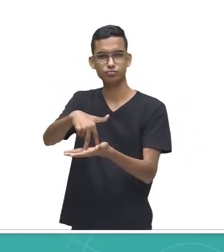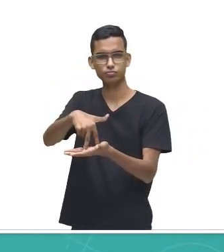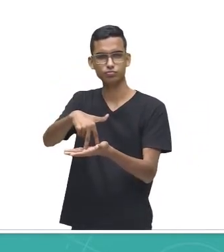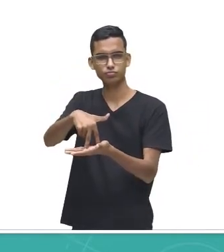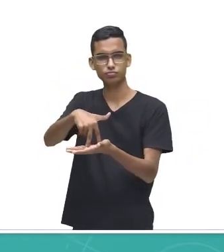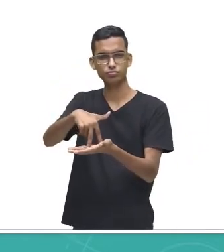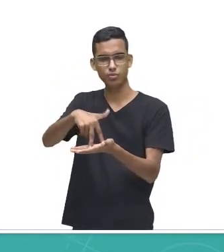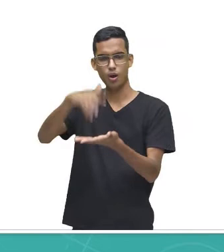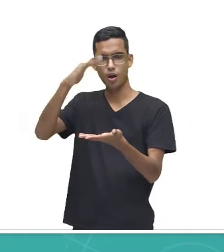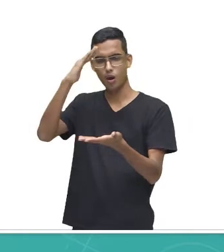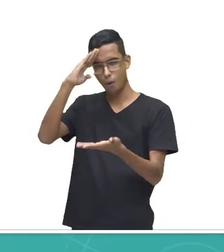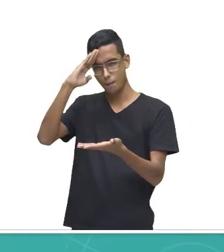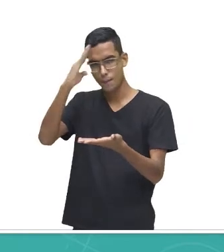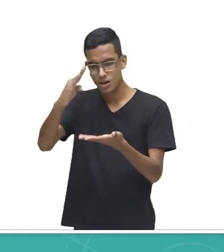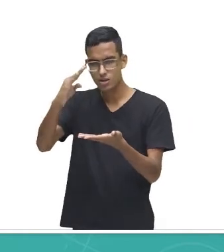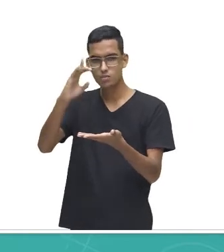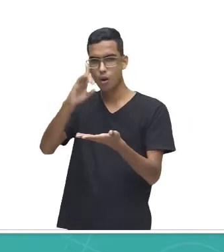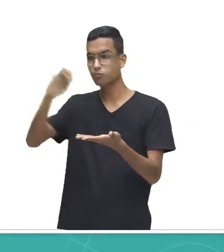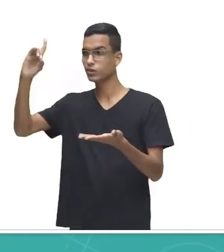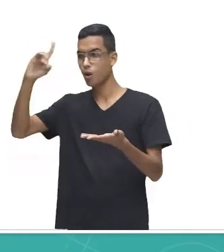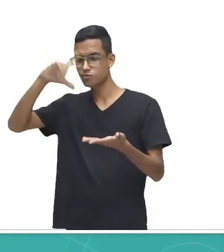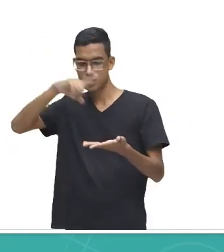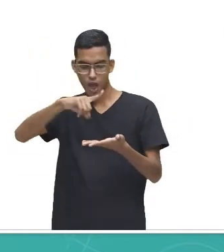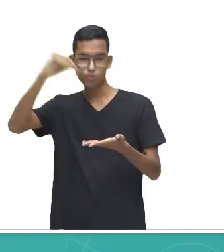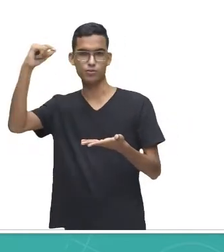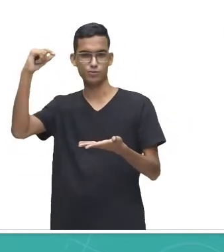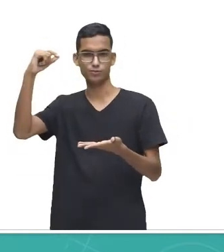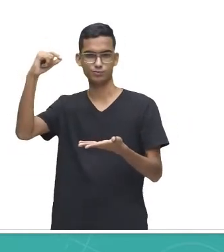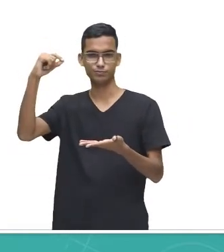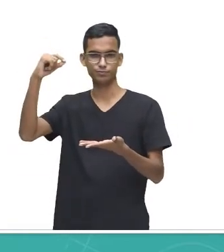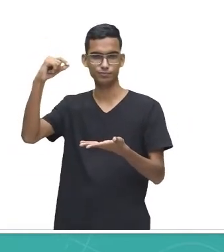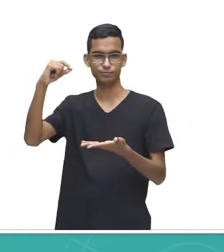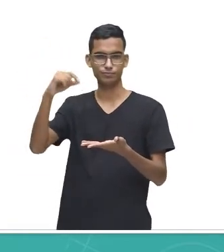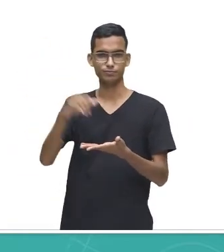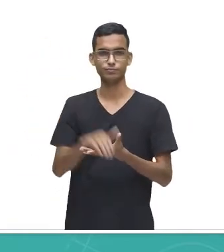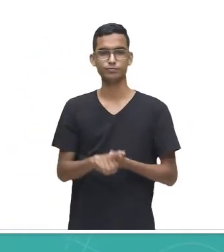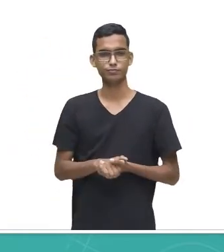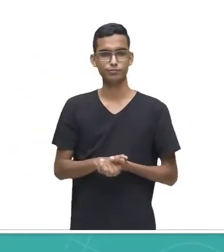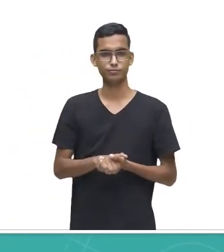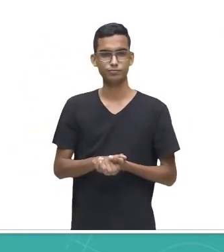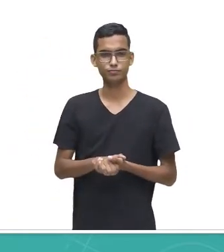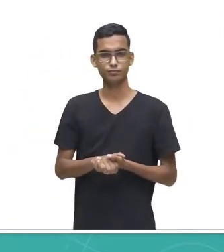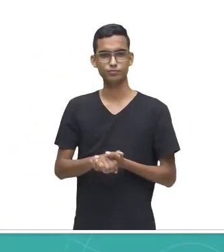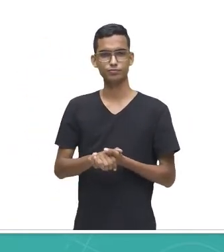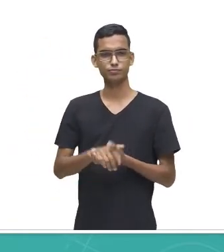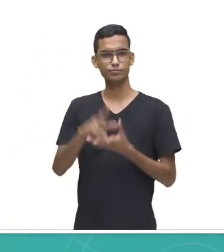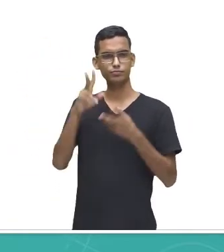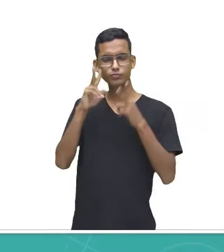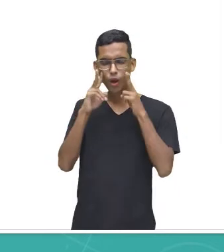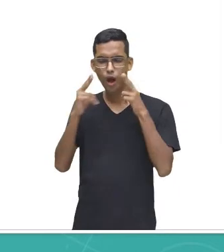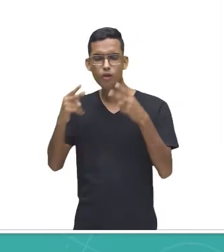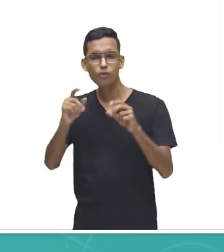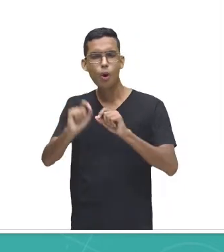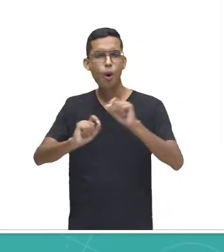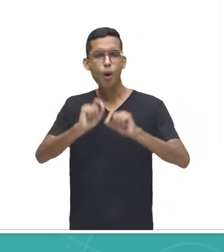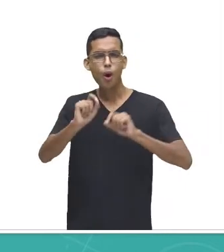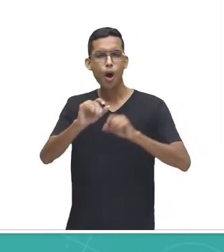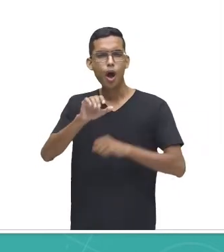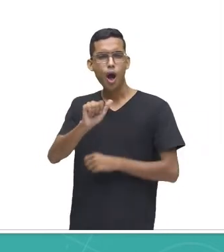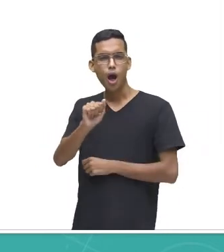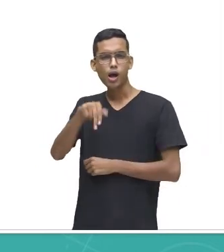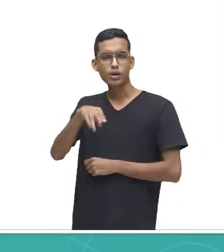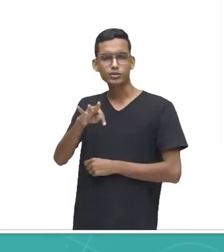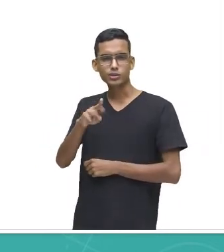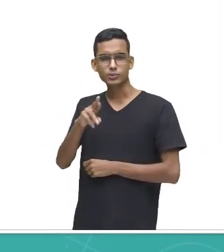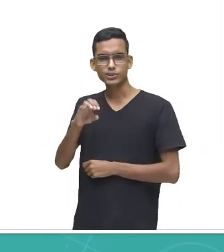privilegiada, amada de Deus. Uma visão antropocêntrica em que o ser humano ele vai se